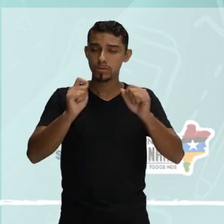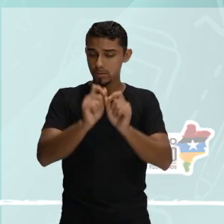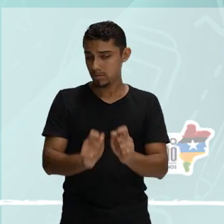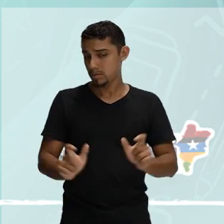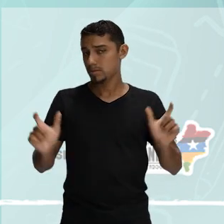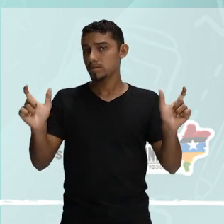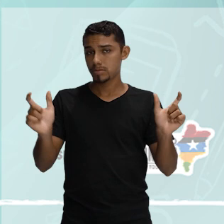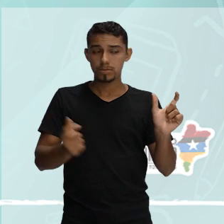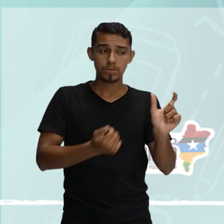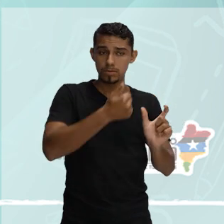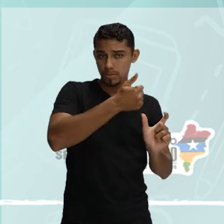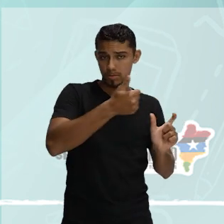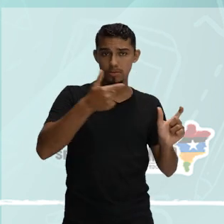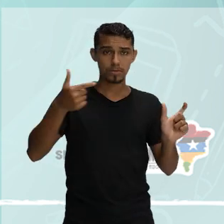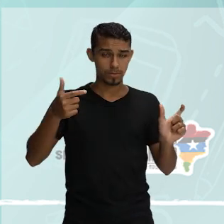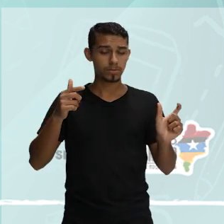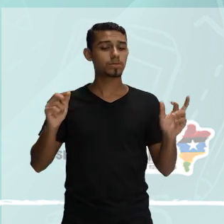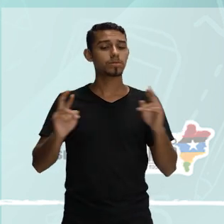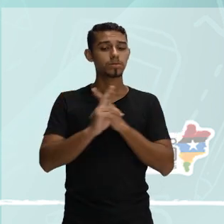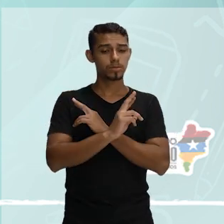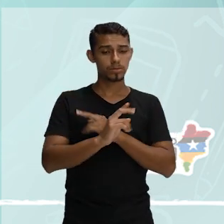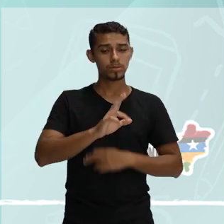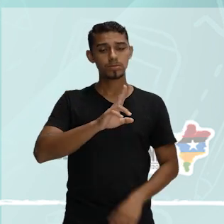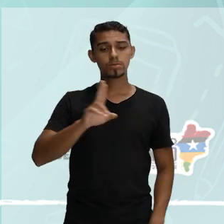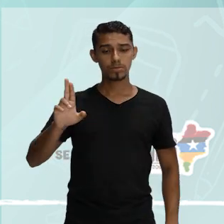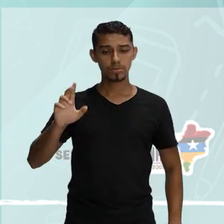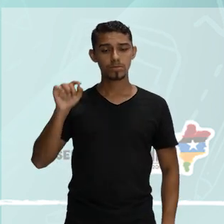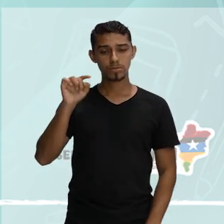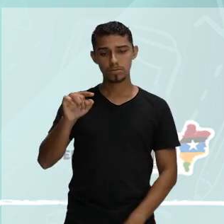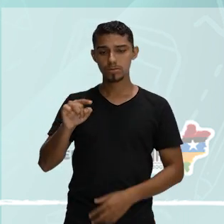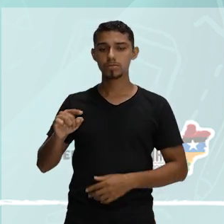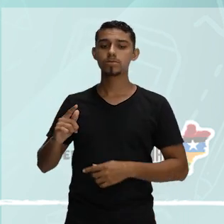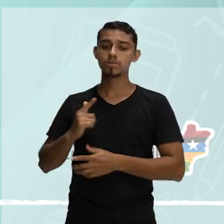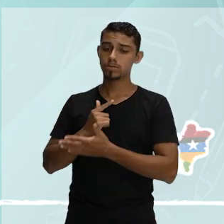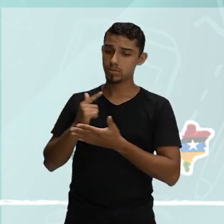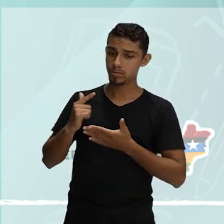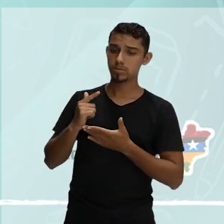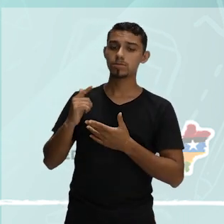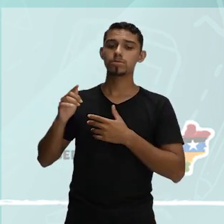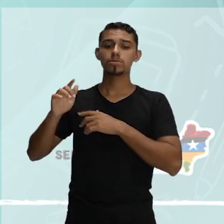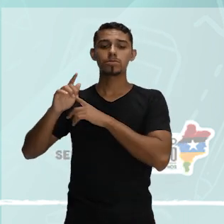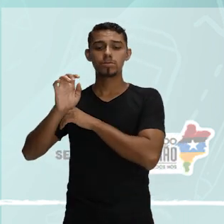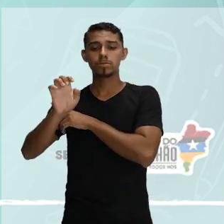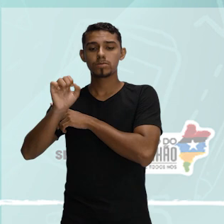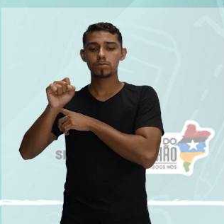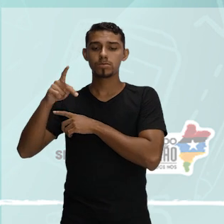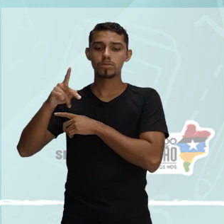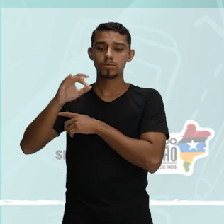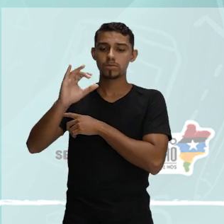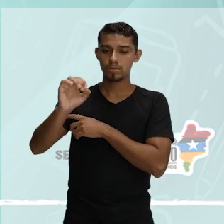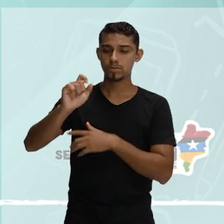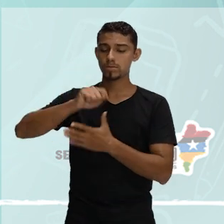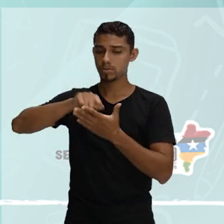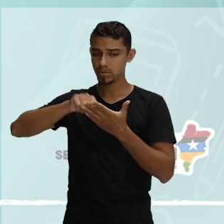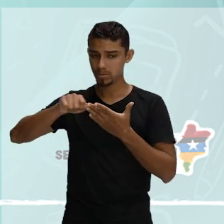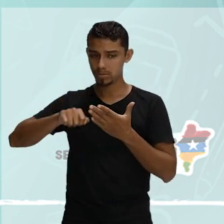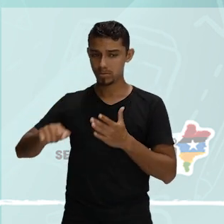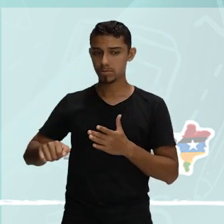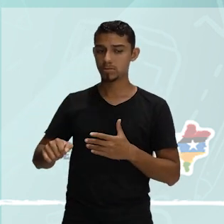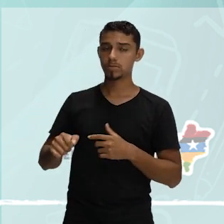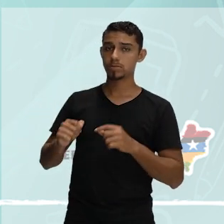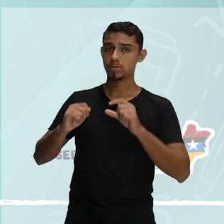o seguinte: ambos os nomes relativos ao gênero e à espécie devem ser escritos em